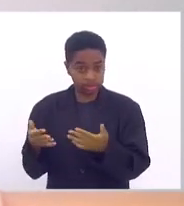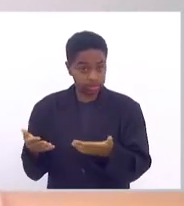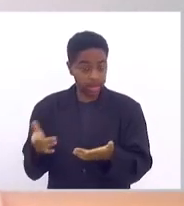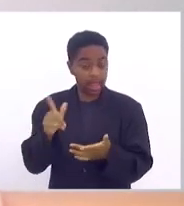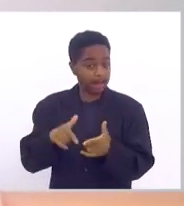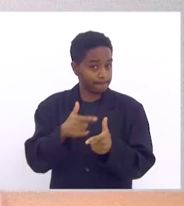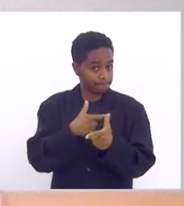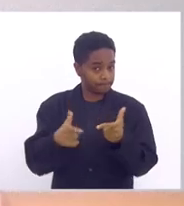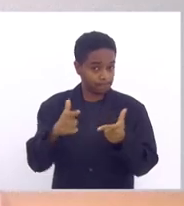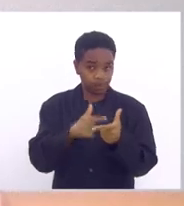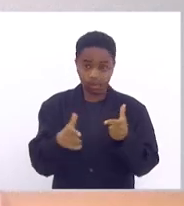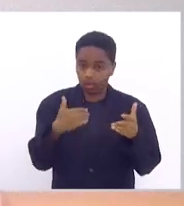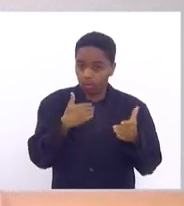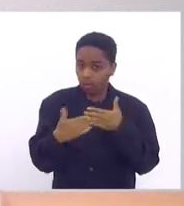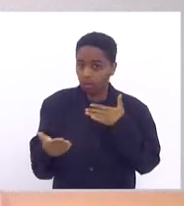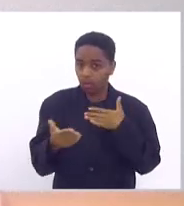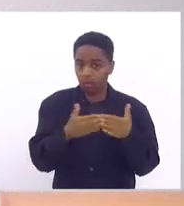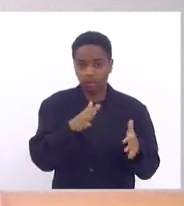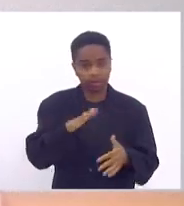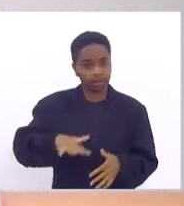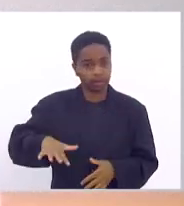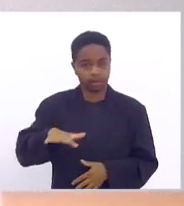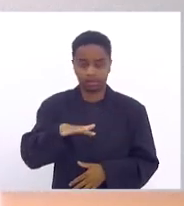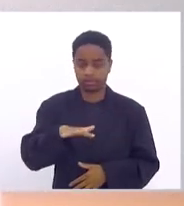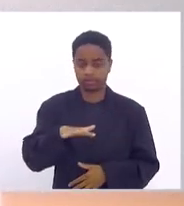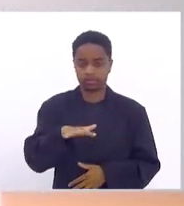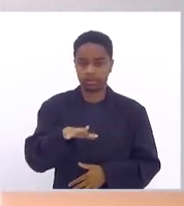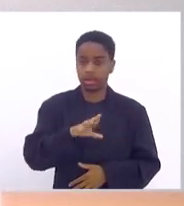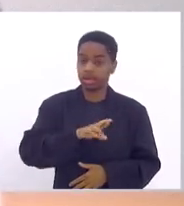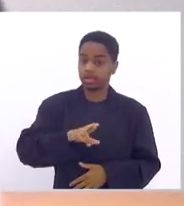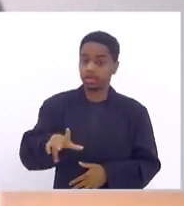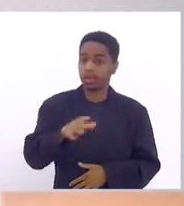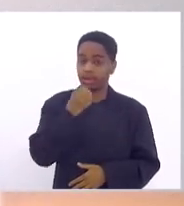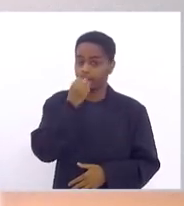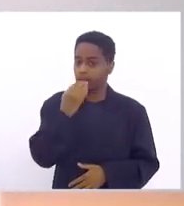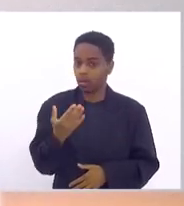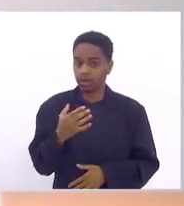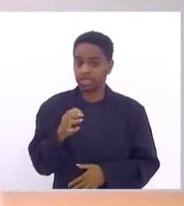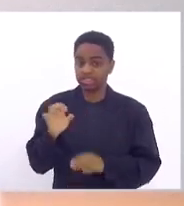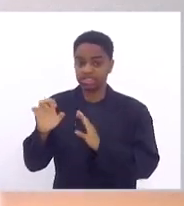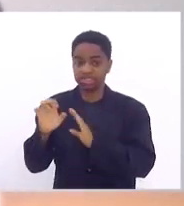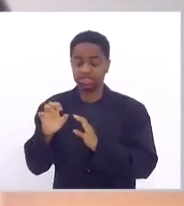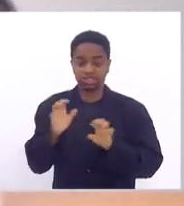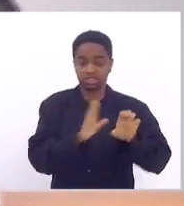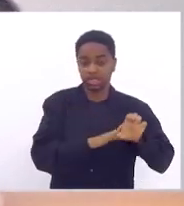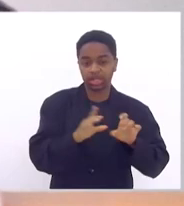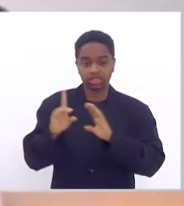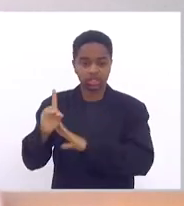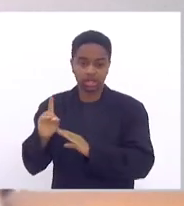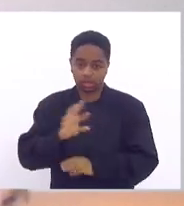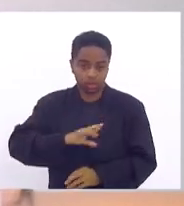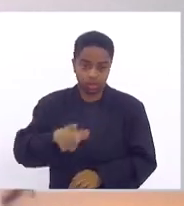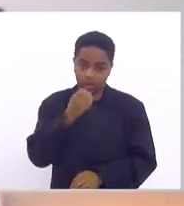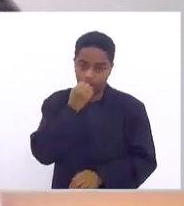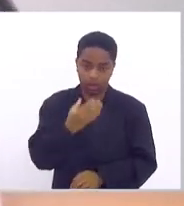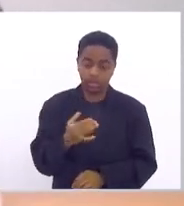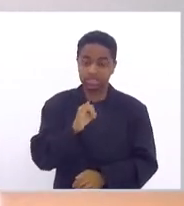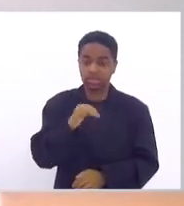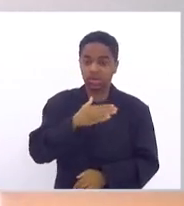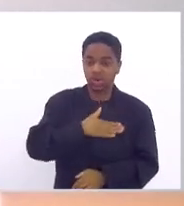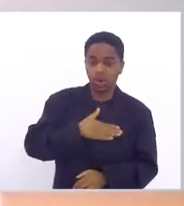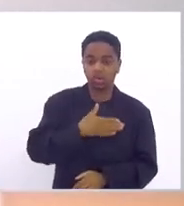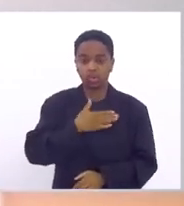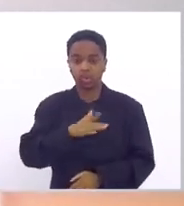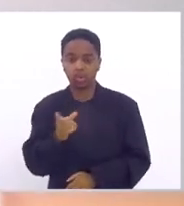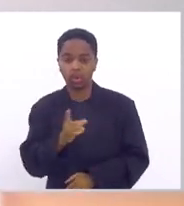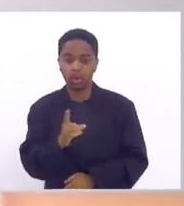qualquer lado que o parlamentar tenha não é uma coisa boa nem paraa esquerda nem pra direita não é uma coisa boa para quem gosta ou